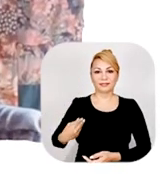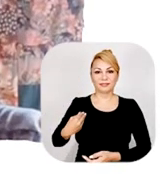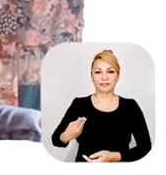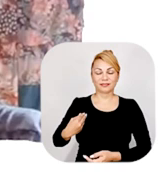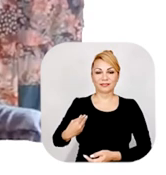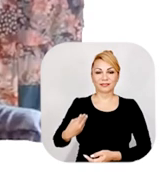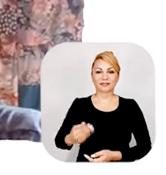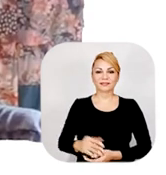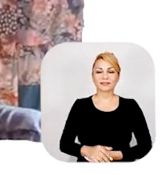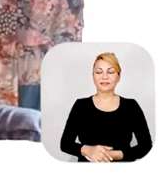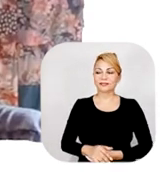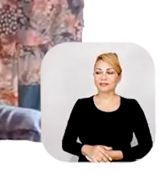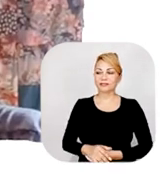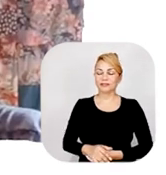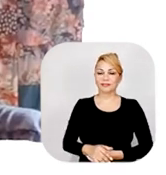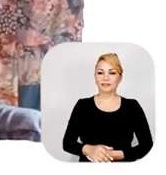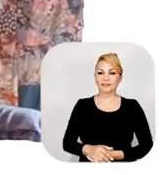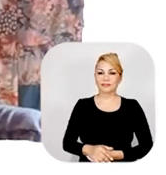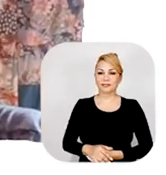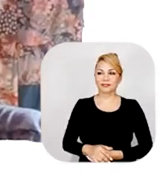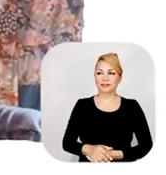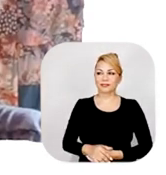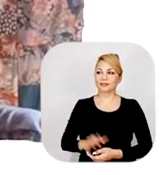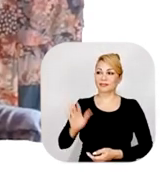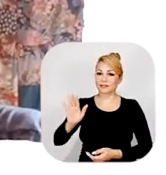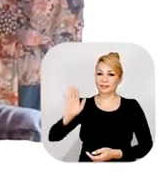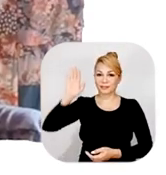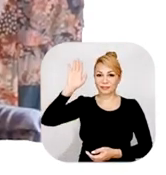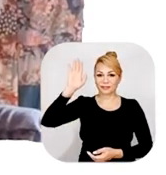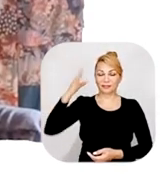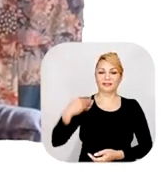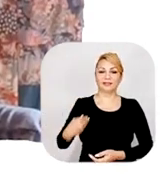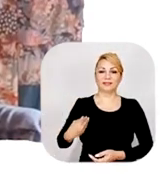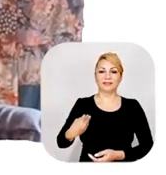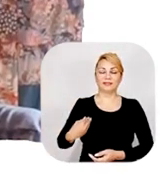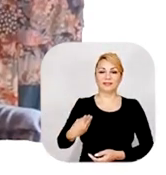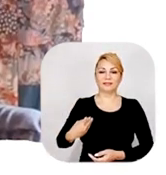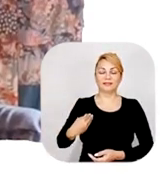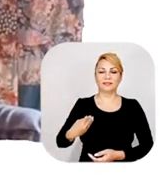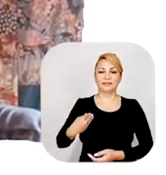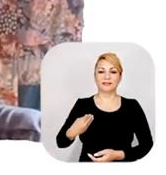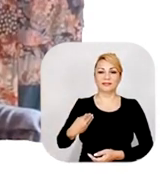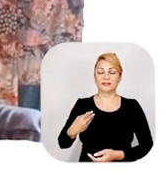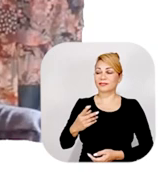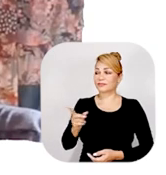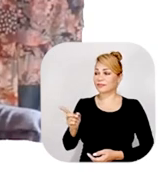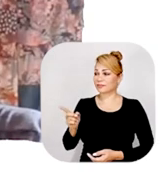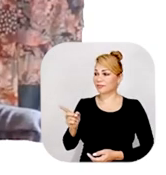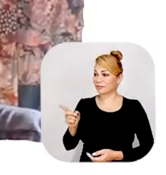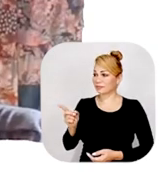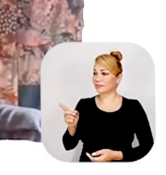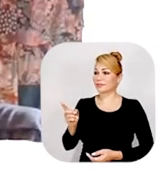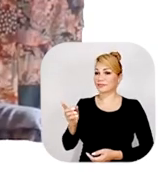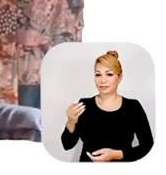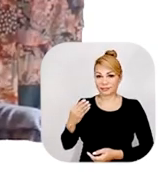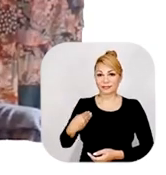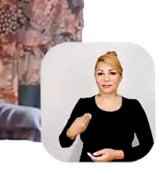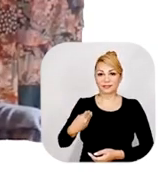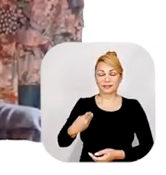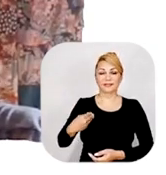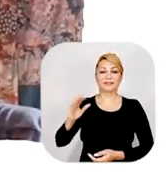Presente. Acoba Guarategaia. Presente. Coriacup